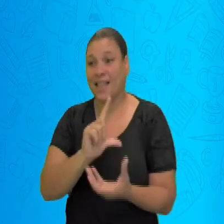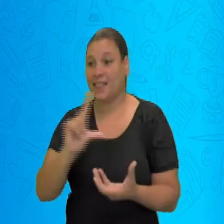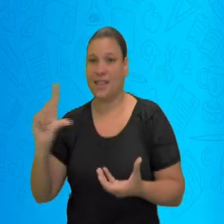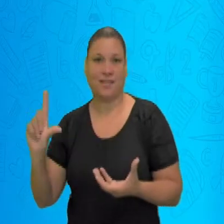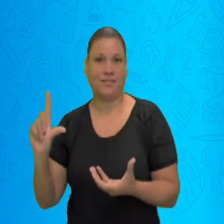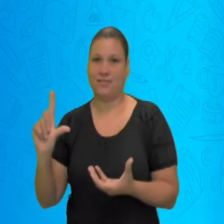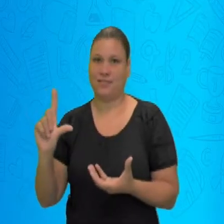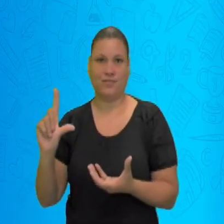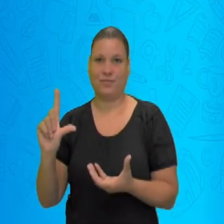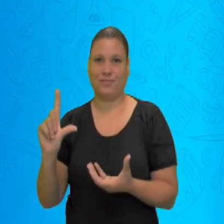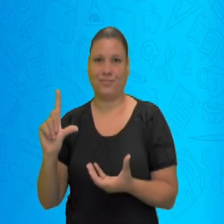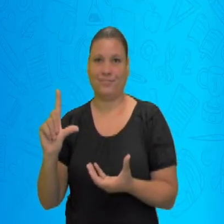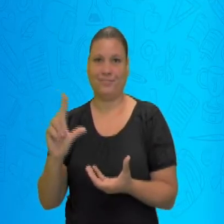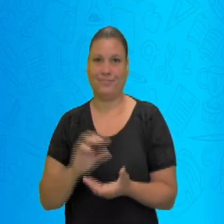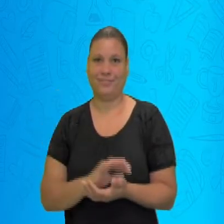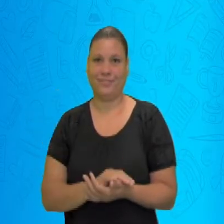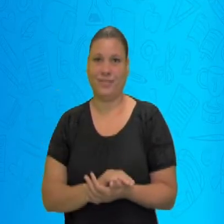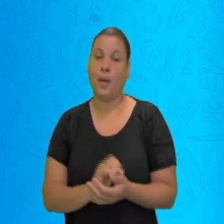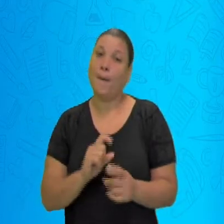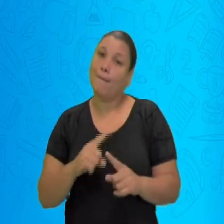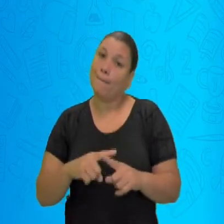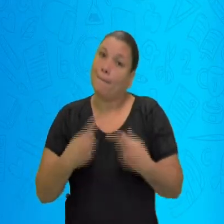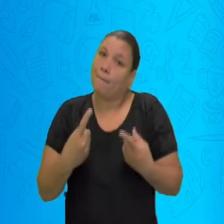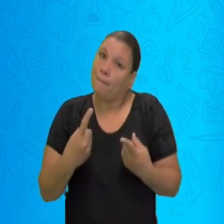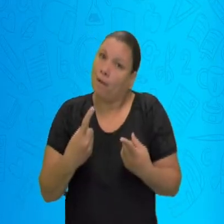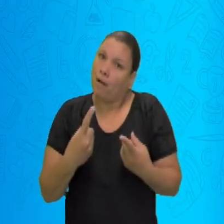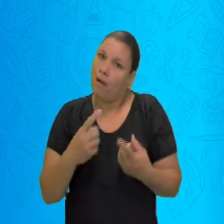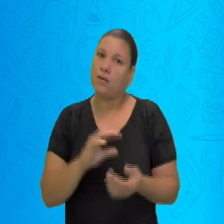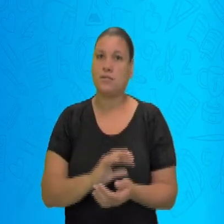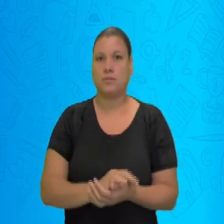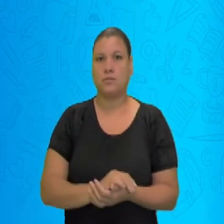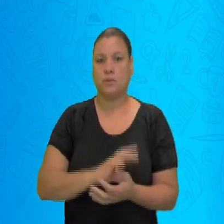no sentido norte-sul.